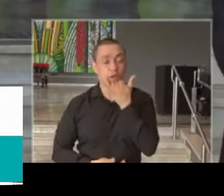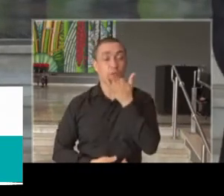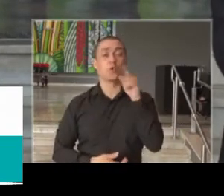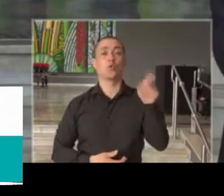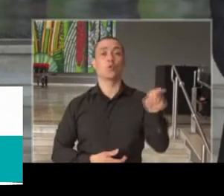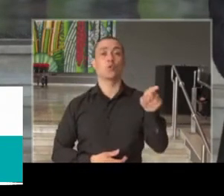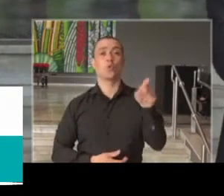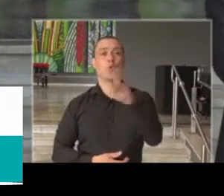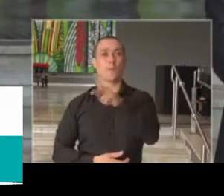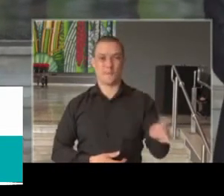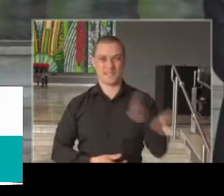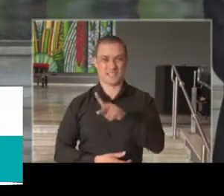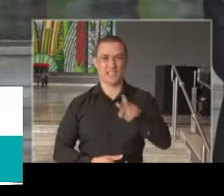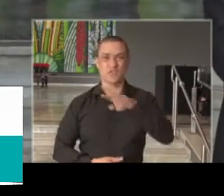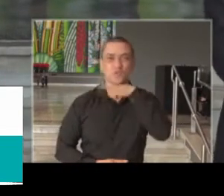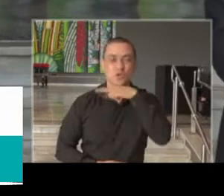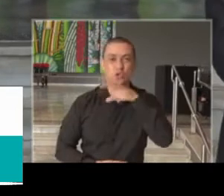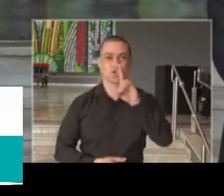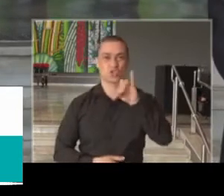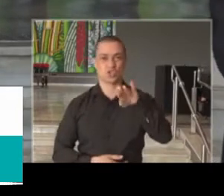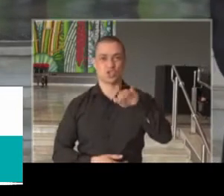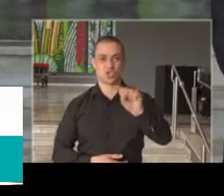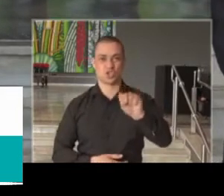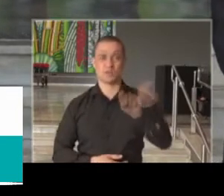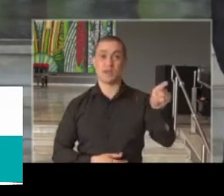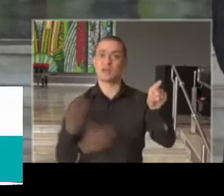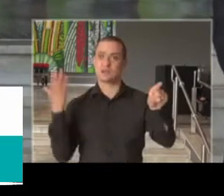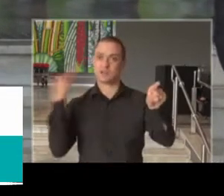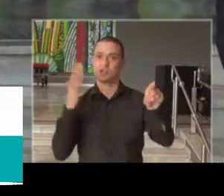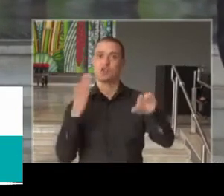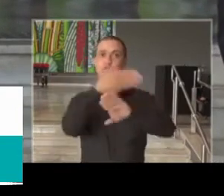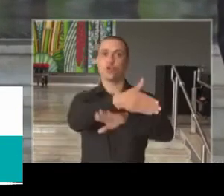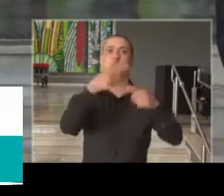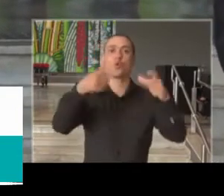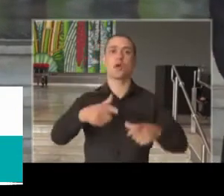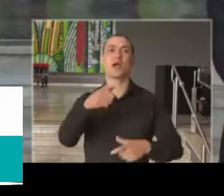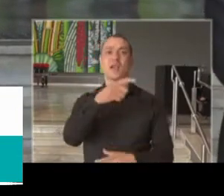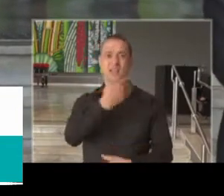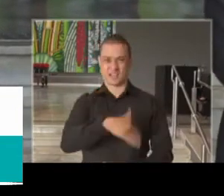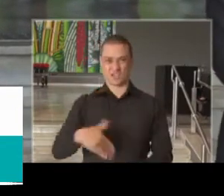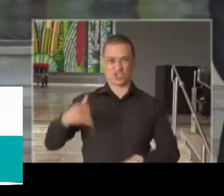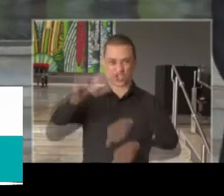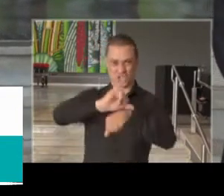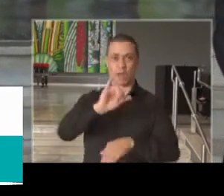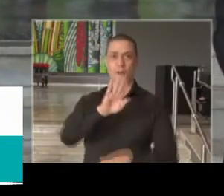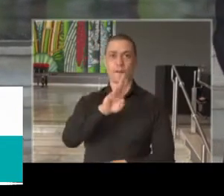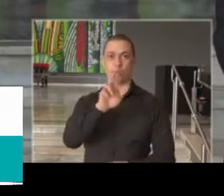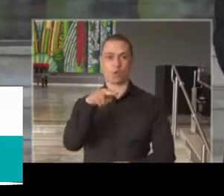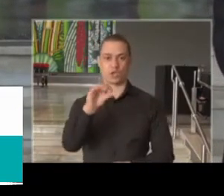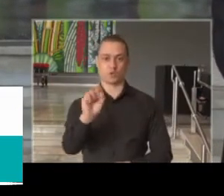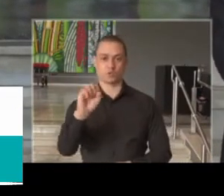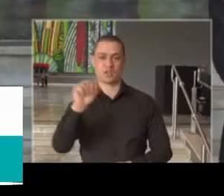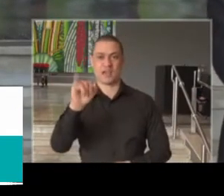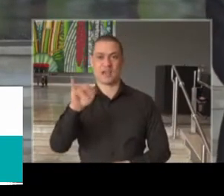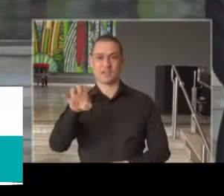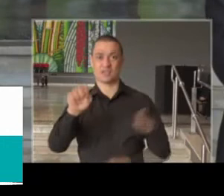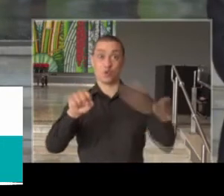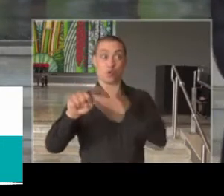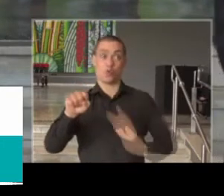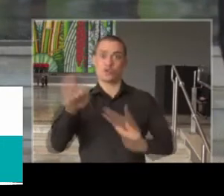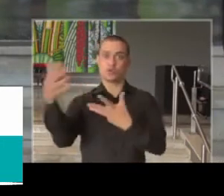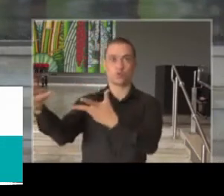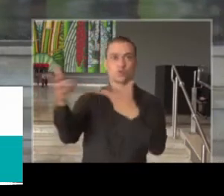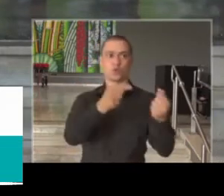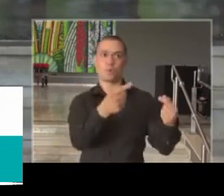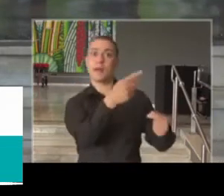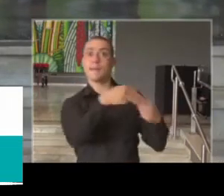nosso presidente do Instituto Butantan, Dimas Covas, esteve em Buenos Aires, a convite do governo argentino, dialogando